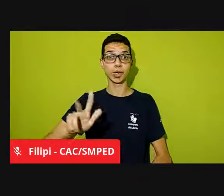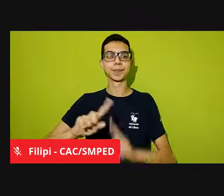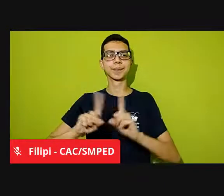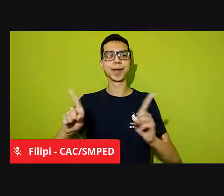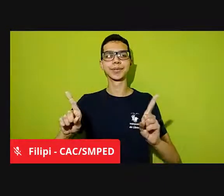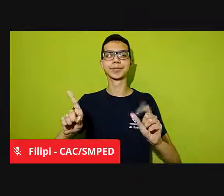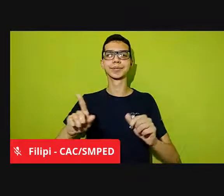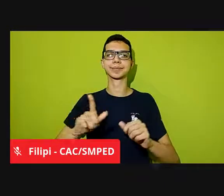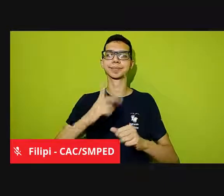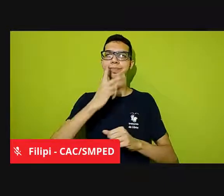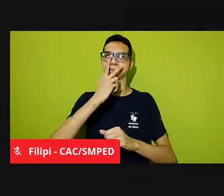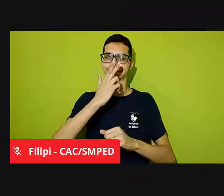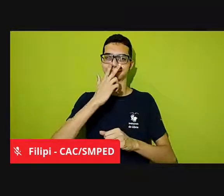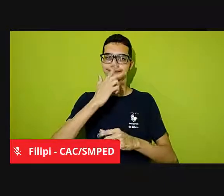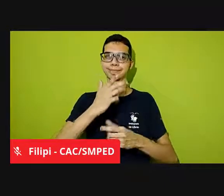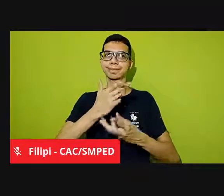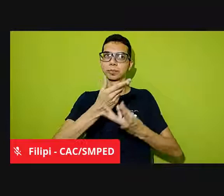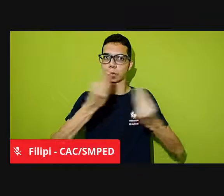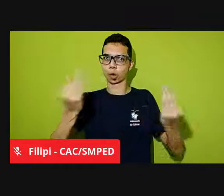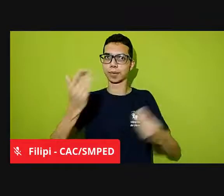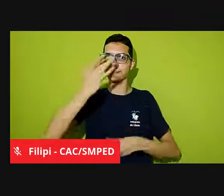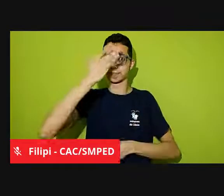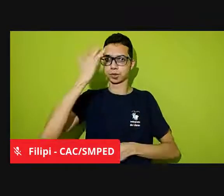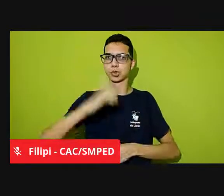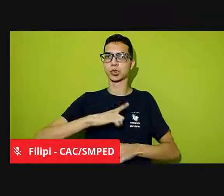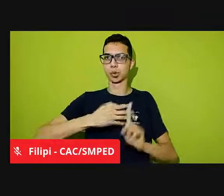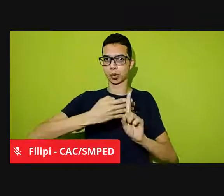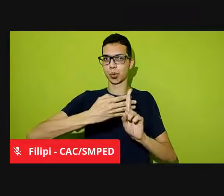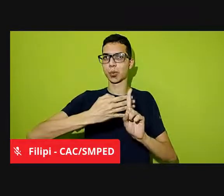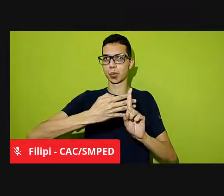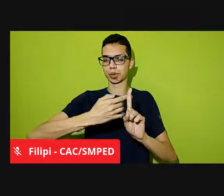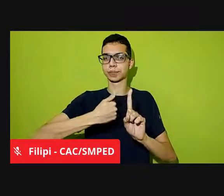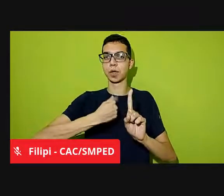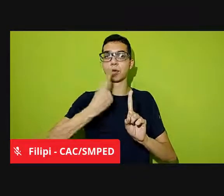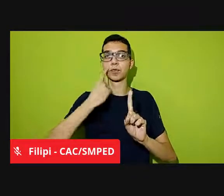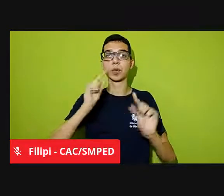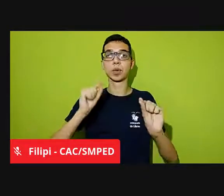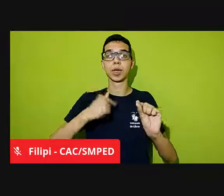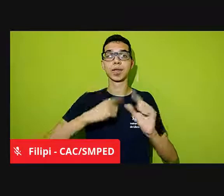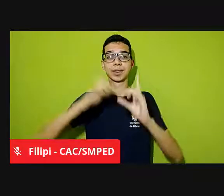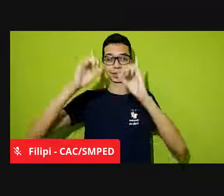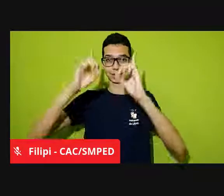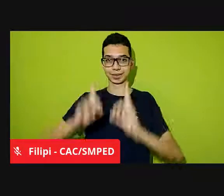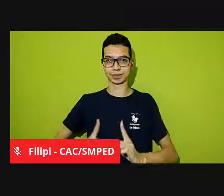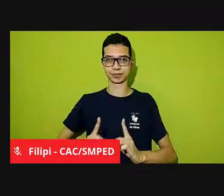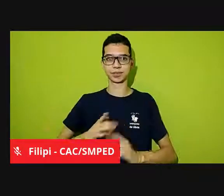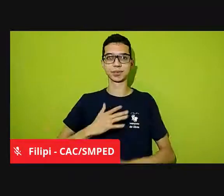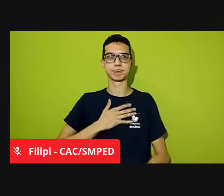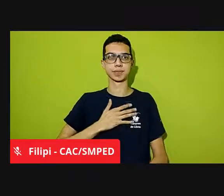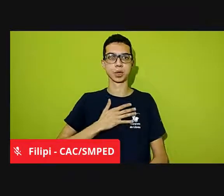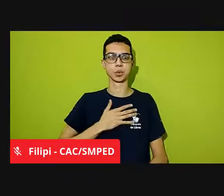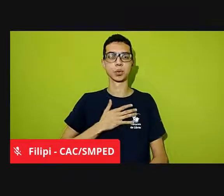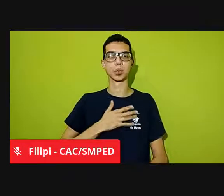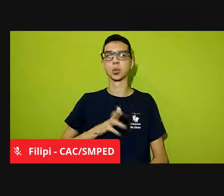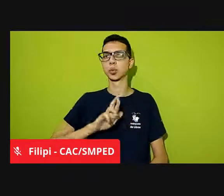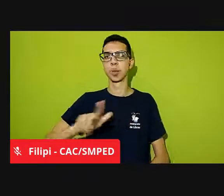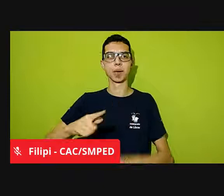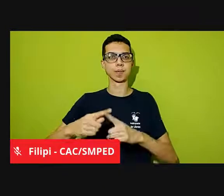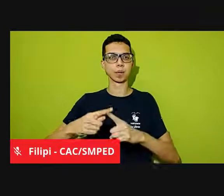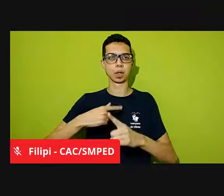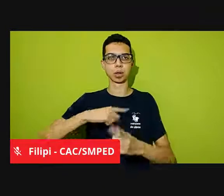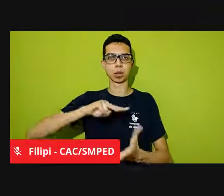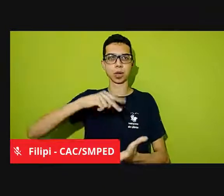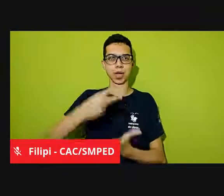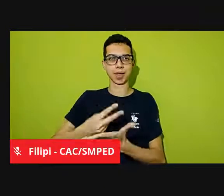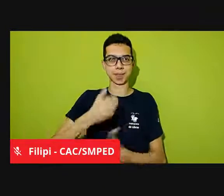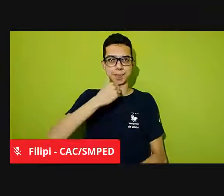pessoas. E aí sim que eu fiquei sabendo que a minha deficiência não tinha sido causada por conta de um tombo que minha mãe